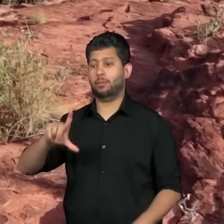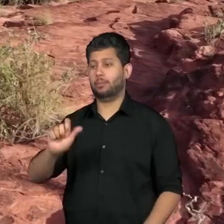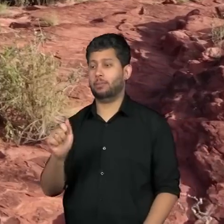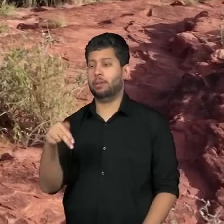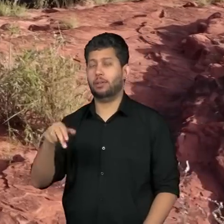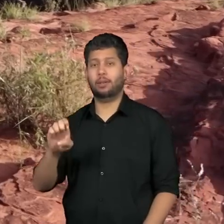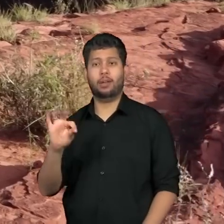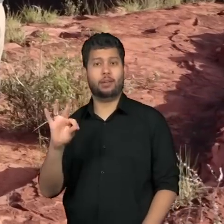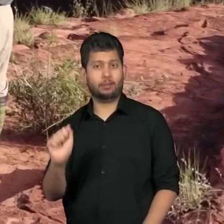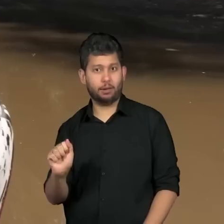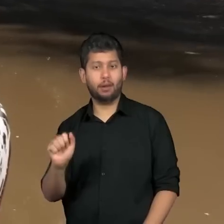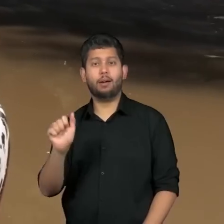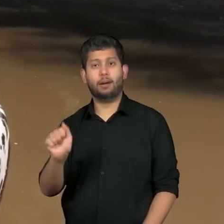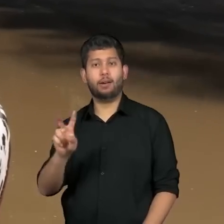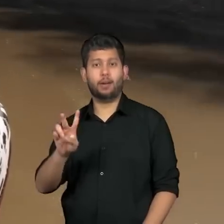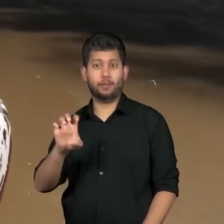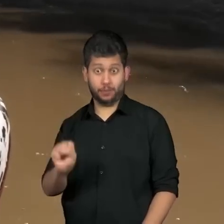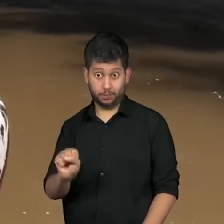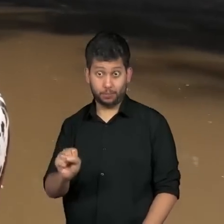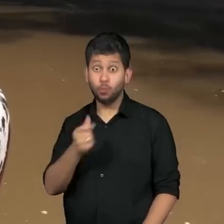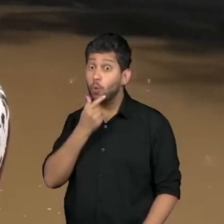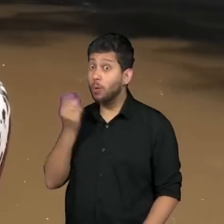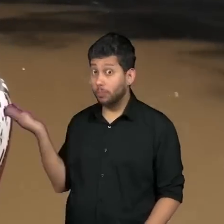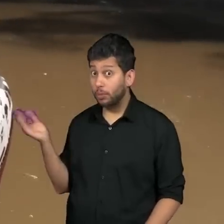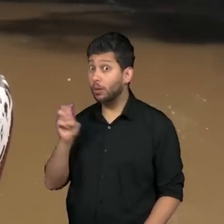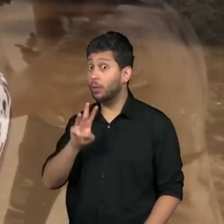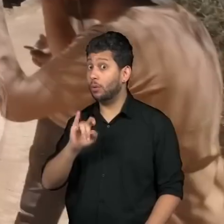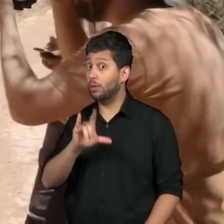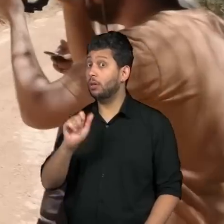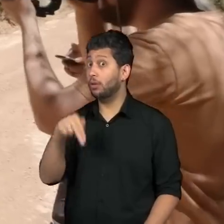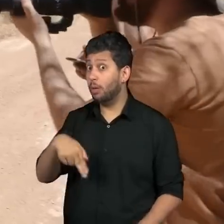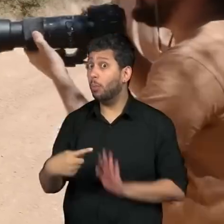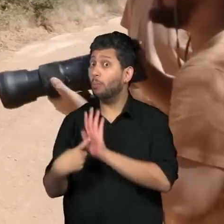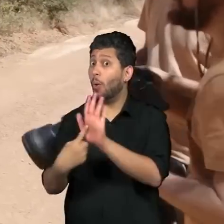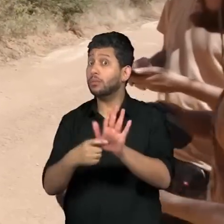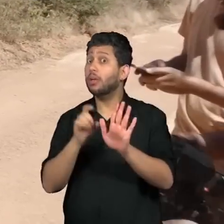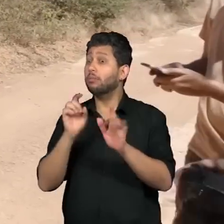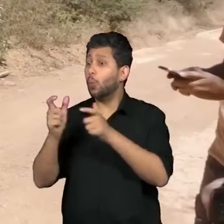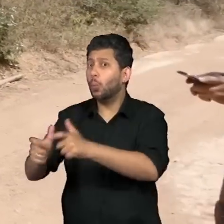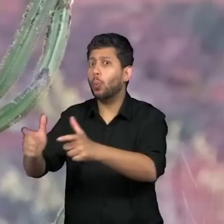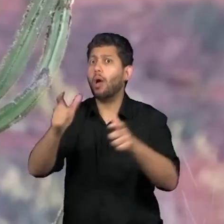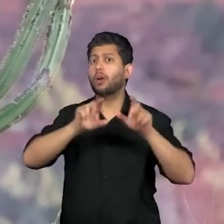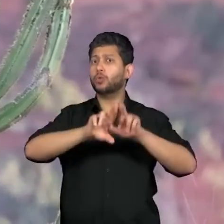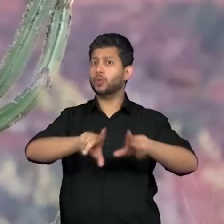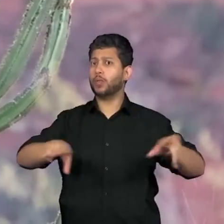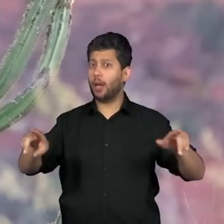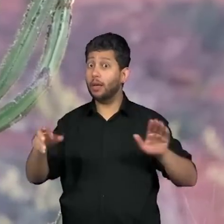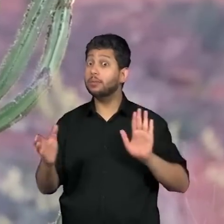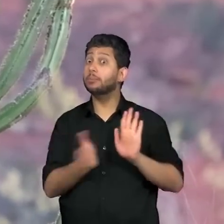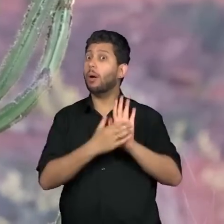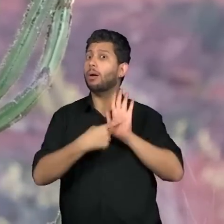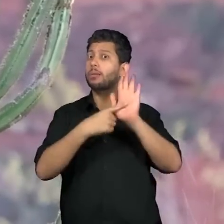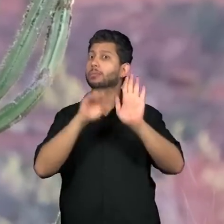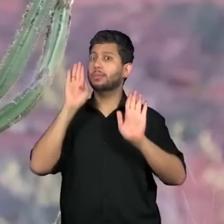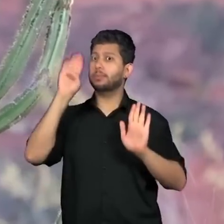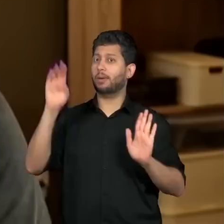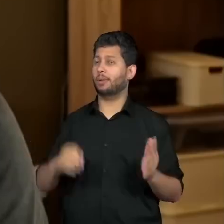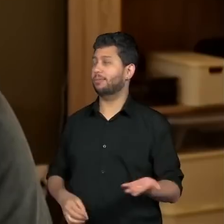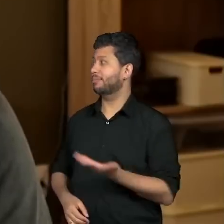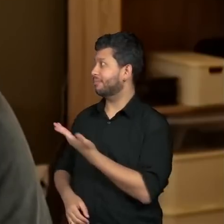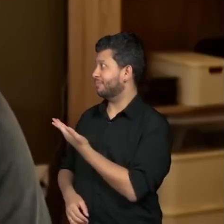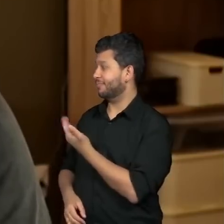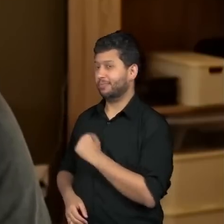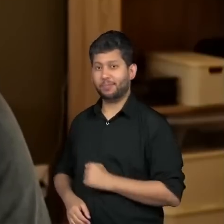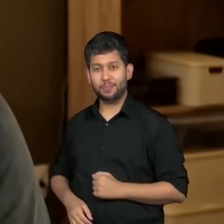um deles, o biólogo apresenta um lugar diferente e destaca algumas espécies. E